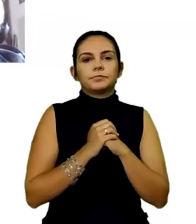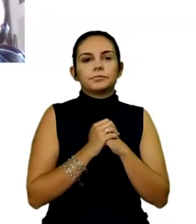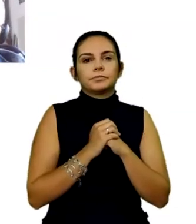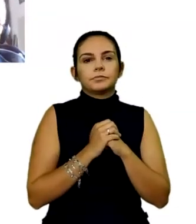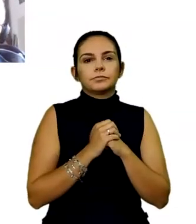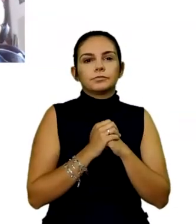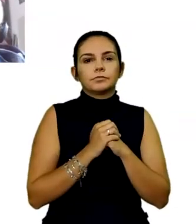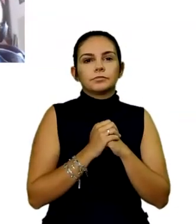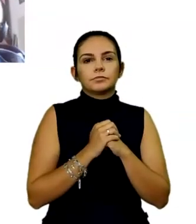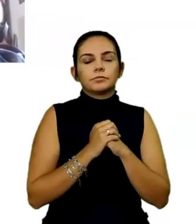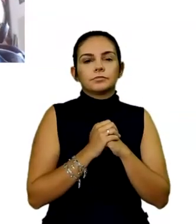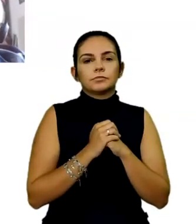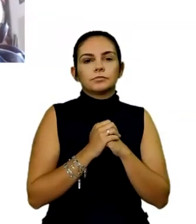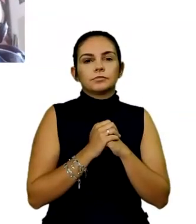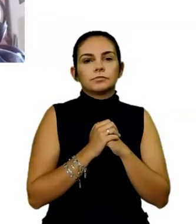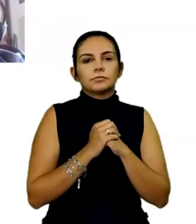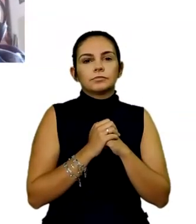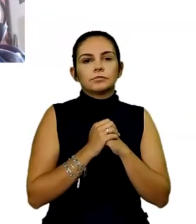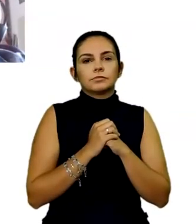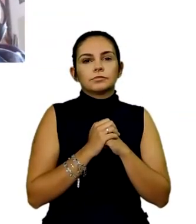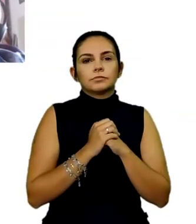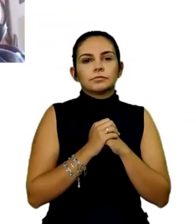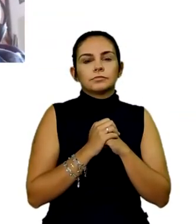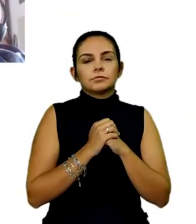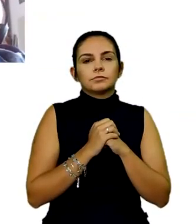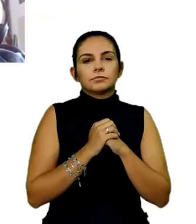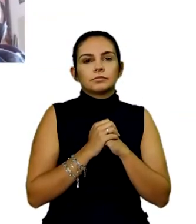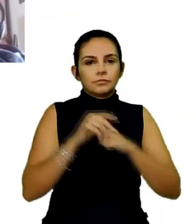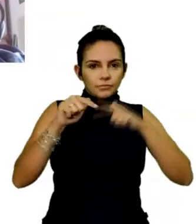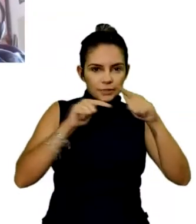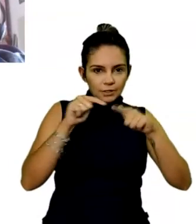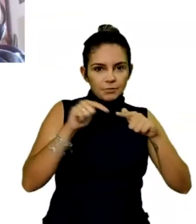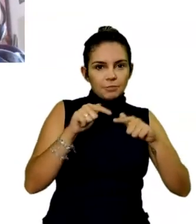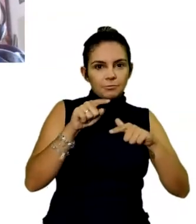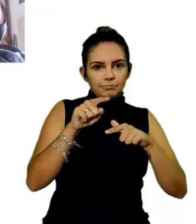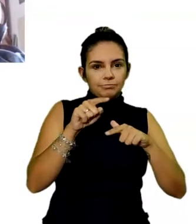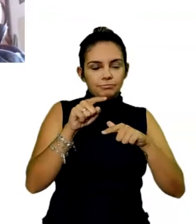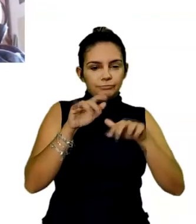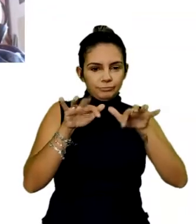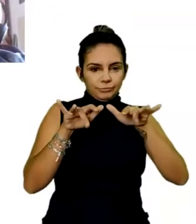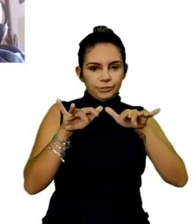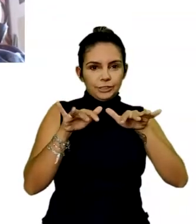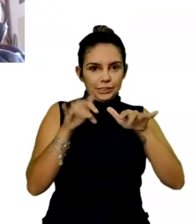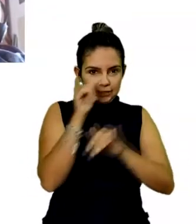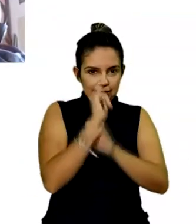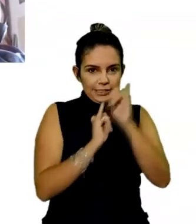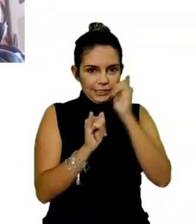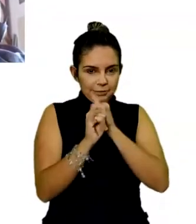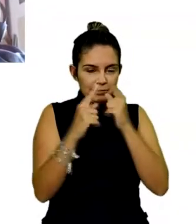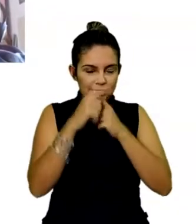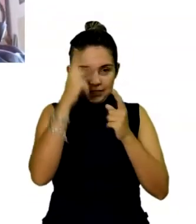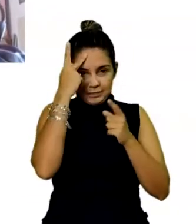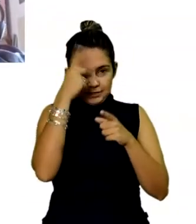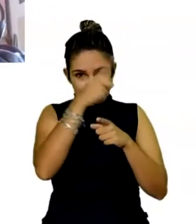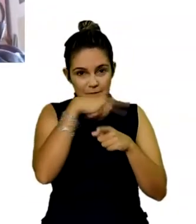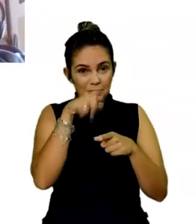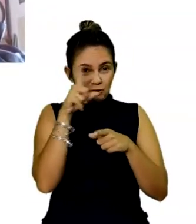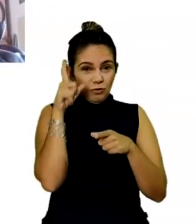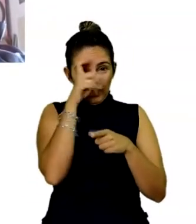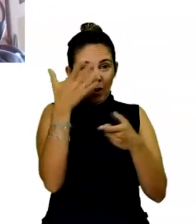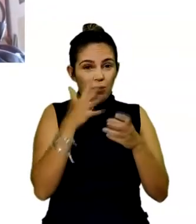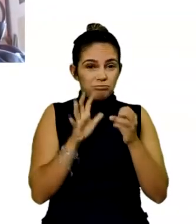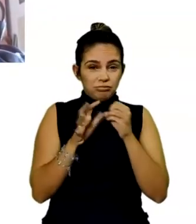essa pandemia, ele vai passar aqui uns meses aqui de fora e vai trabalhar aqui online, né? Porque São Paulo está bem